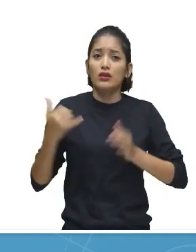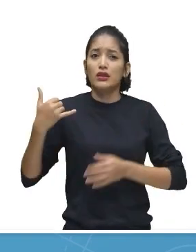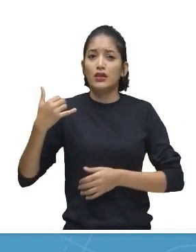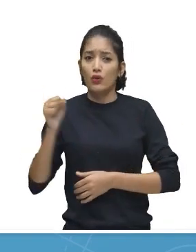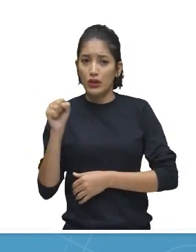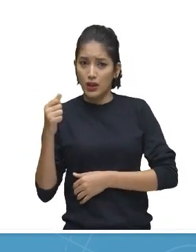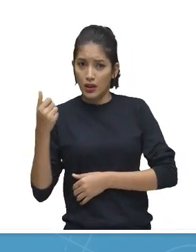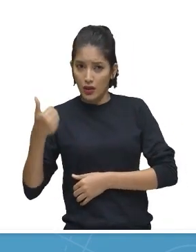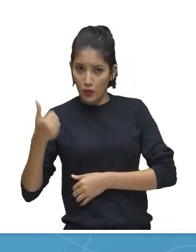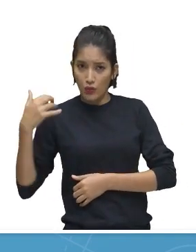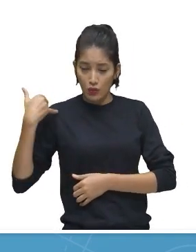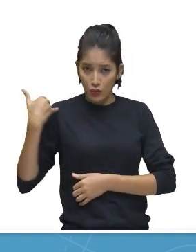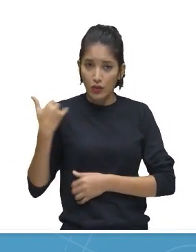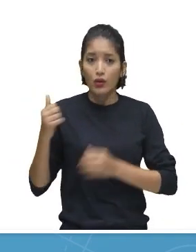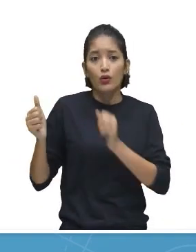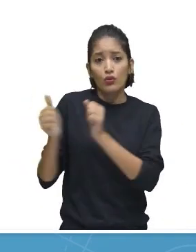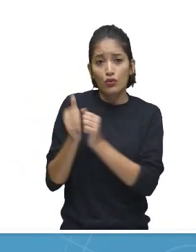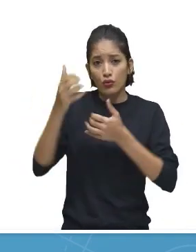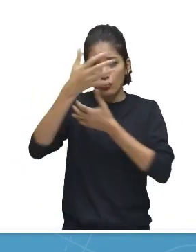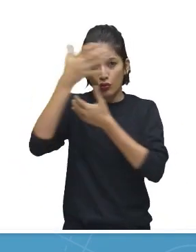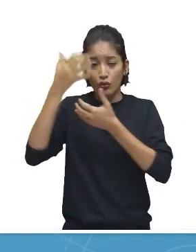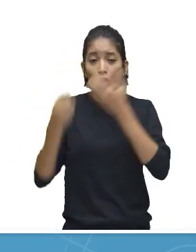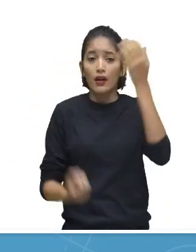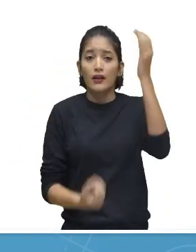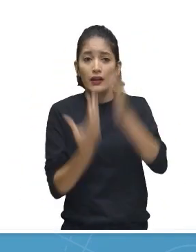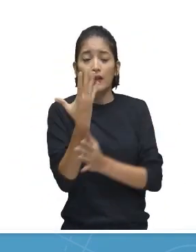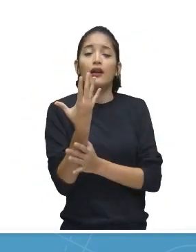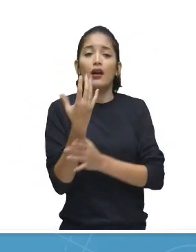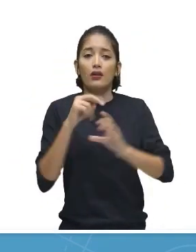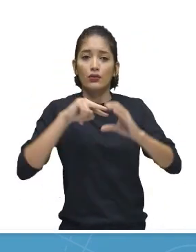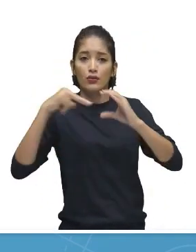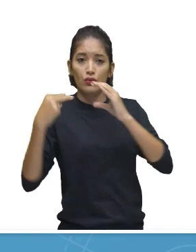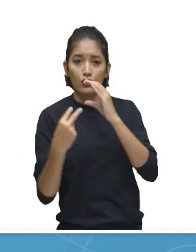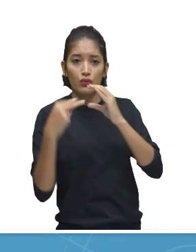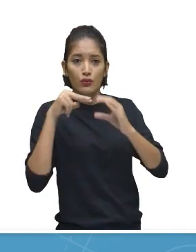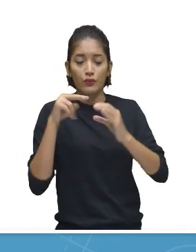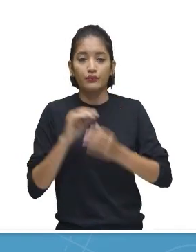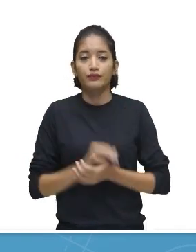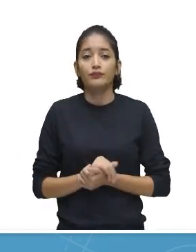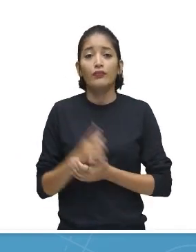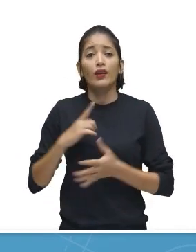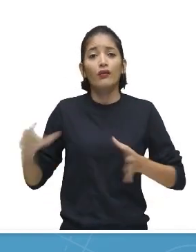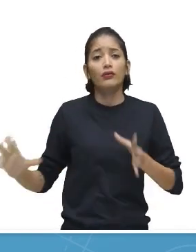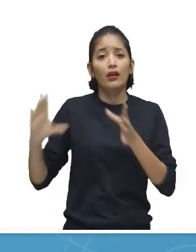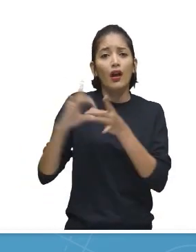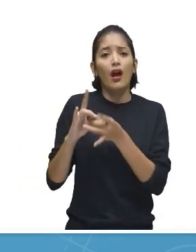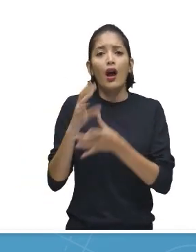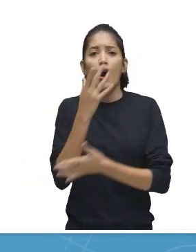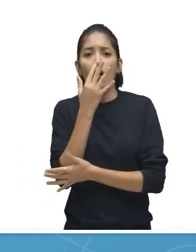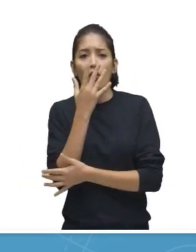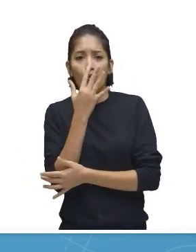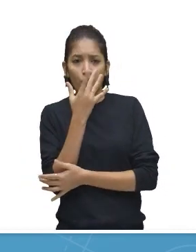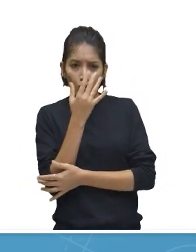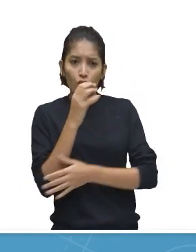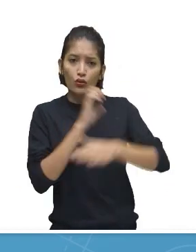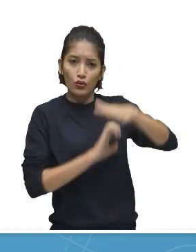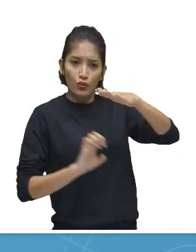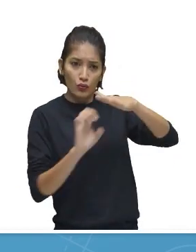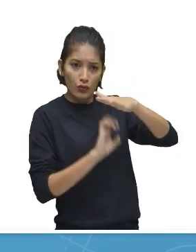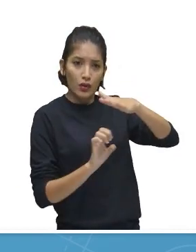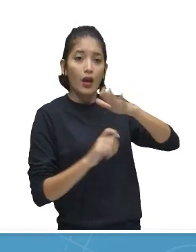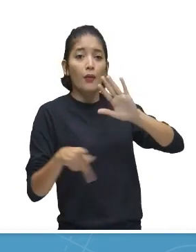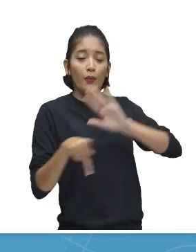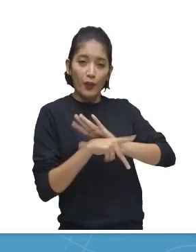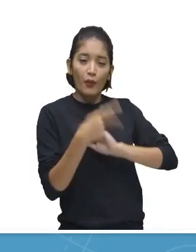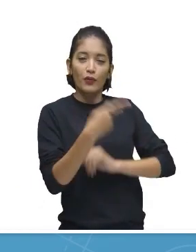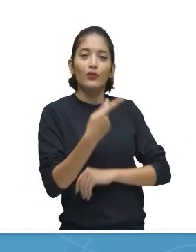que, juntamente com Pablo Picasso, inventaram o cubismo. Braque iniciou a sua ligação às cores na empresa de pintura decorativa de seu pai.